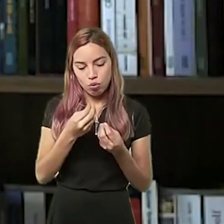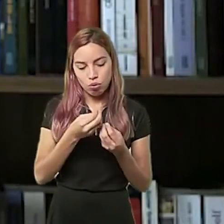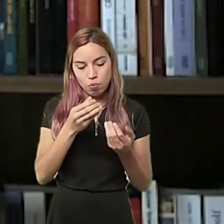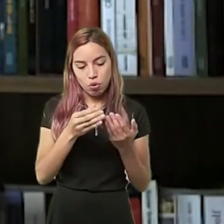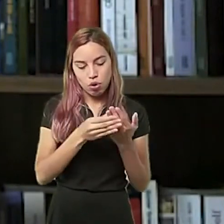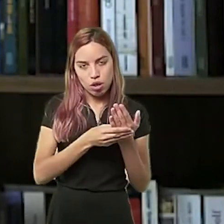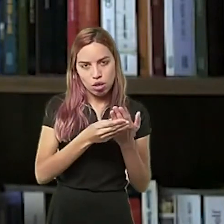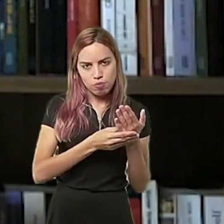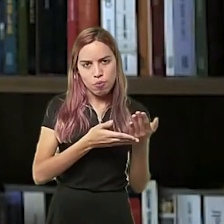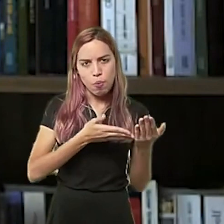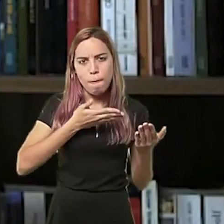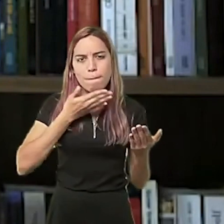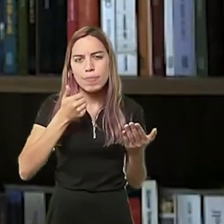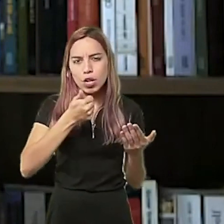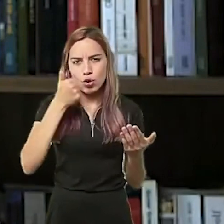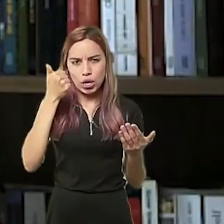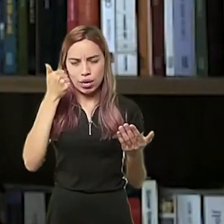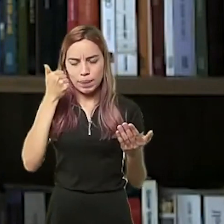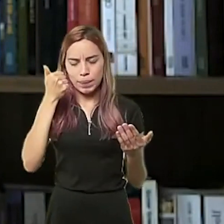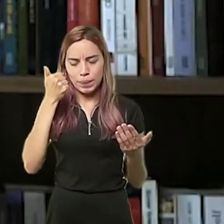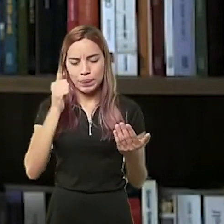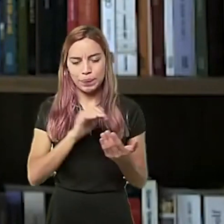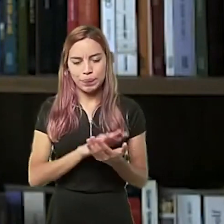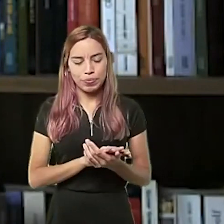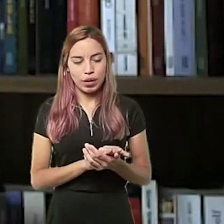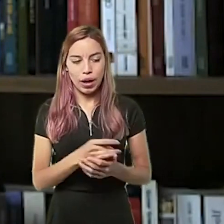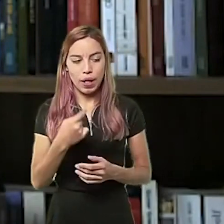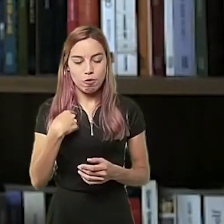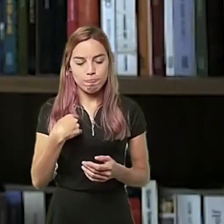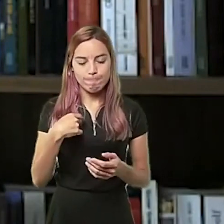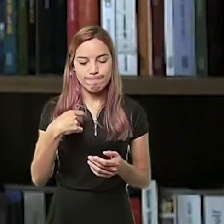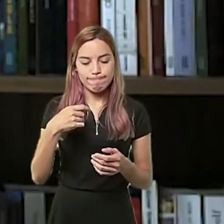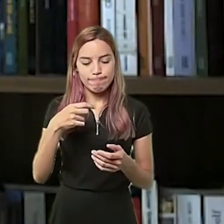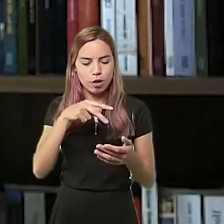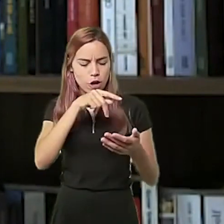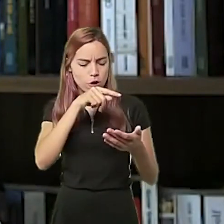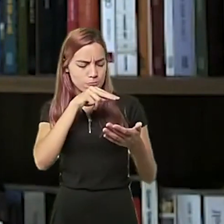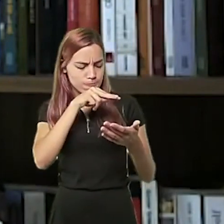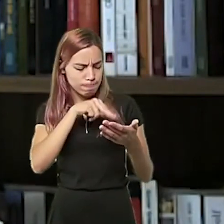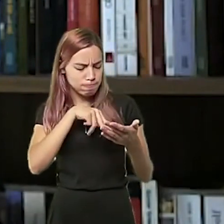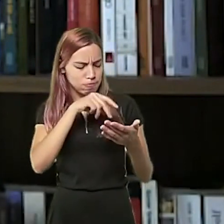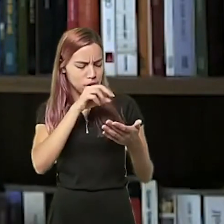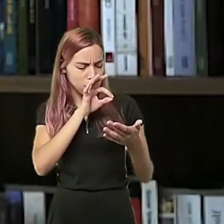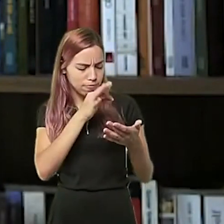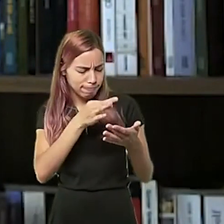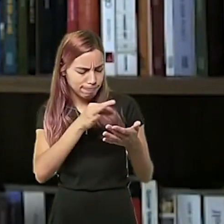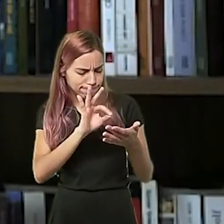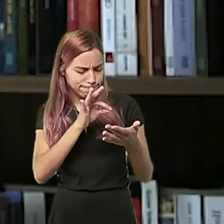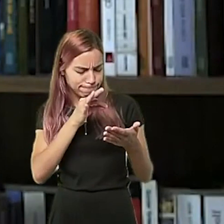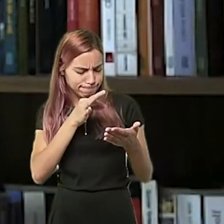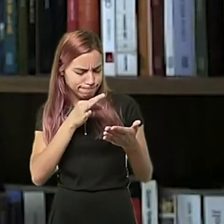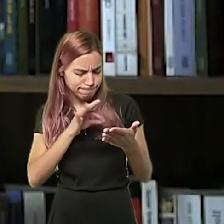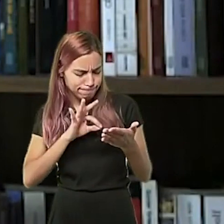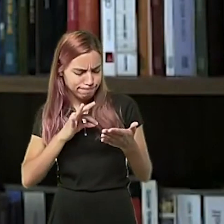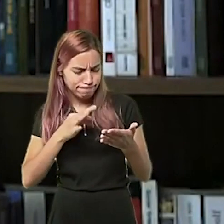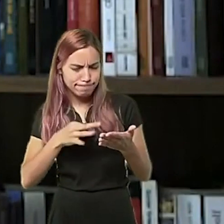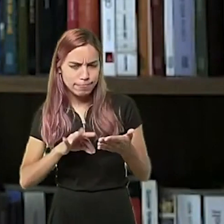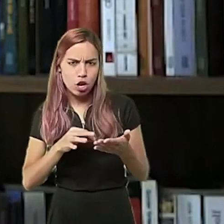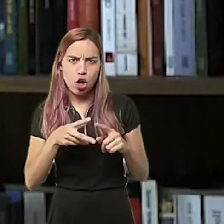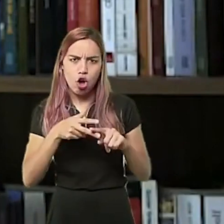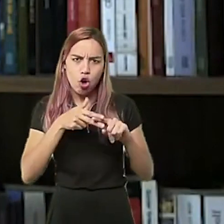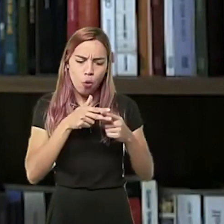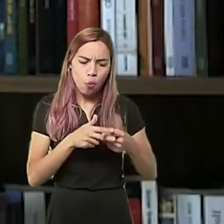e começamos a trabalhar nele. Aí eu pude revisitar os contos, né, aí com o olhar do editor também, a gente